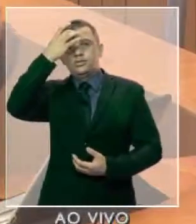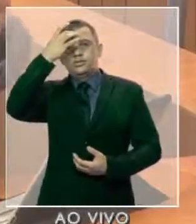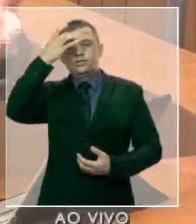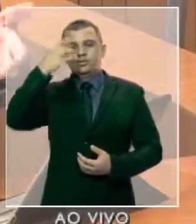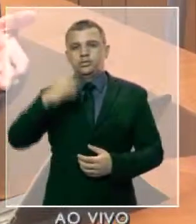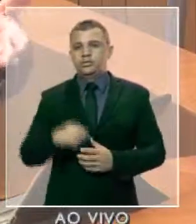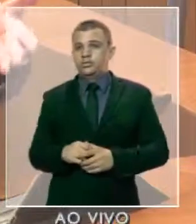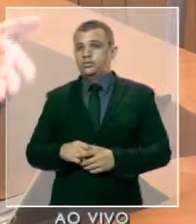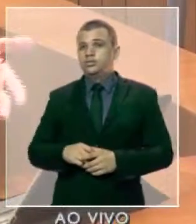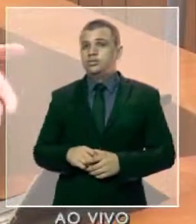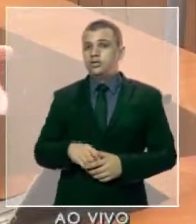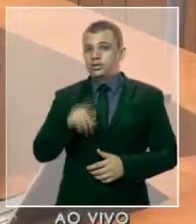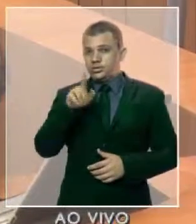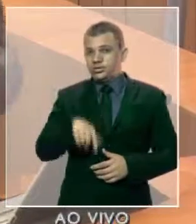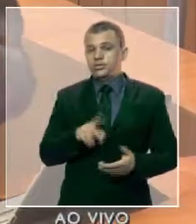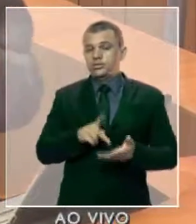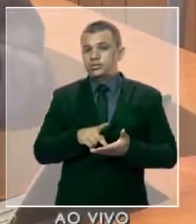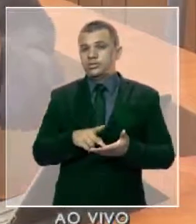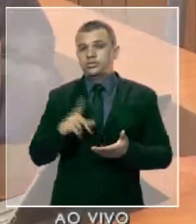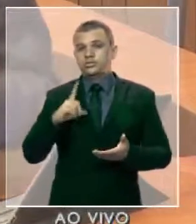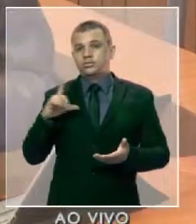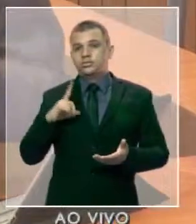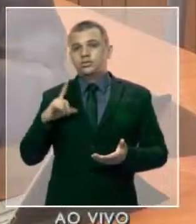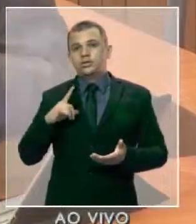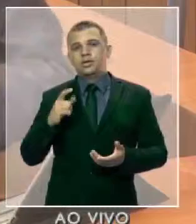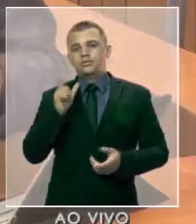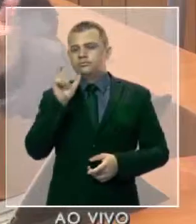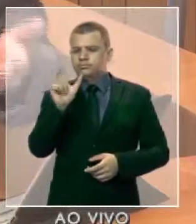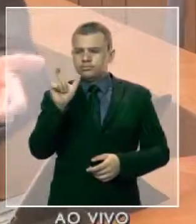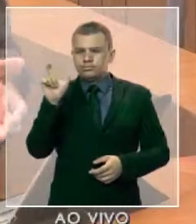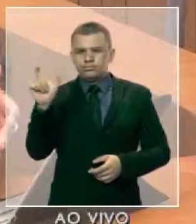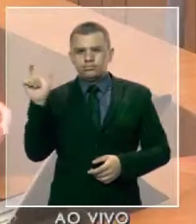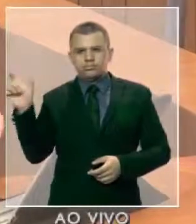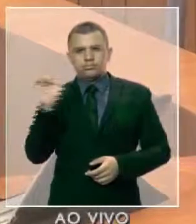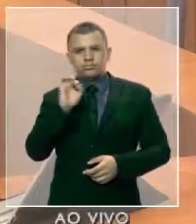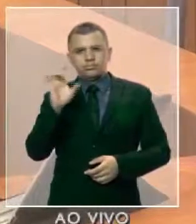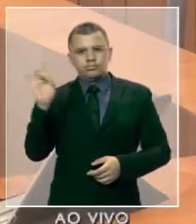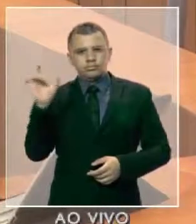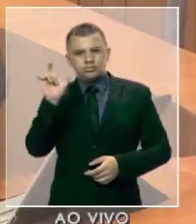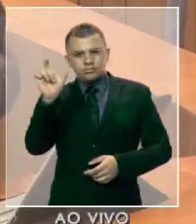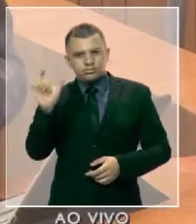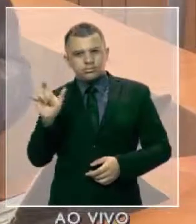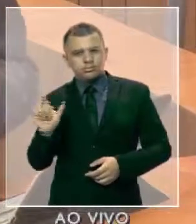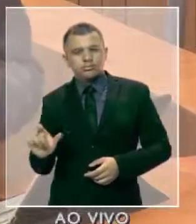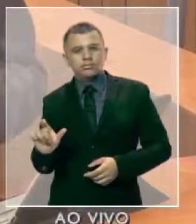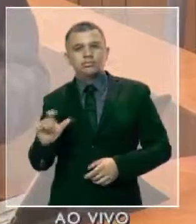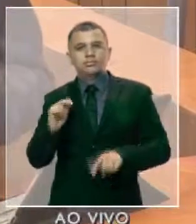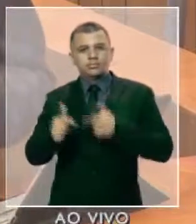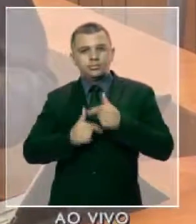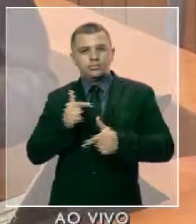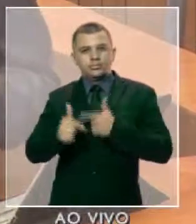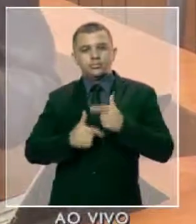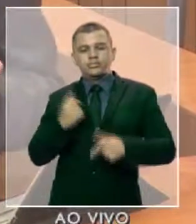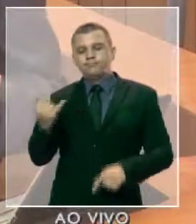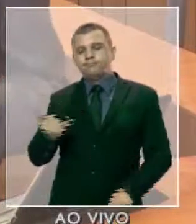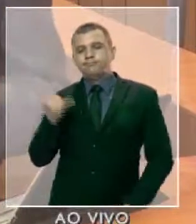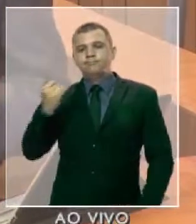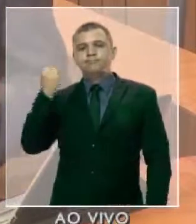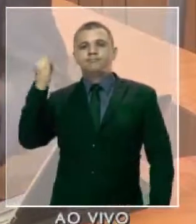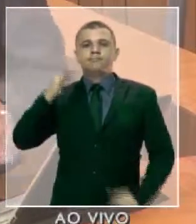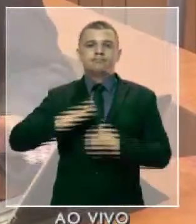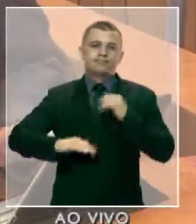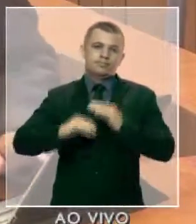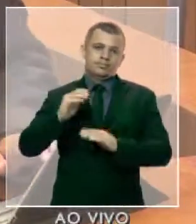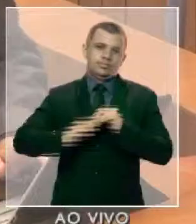se fez efetiva em cada palavra, no ofício desta tão nobre profissão que